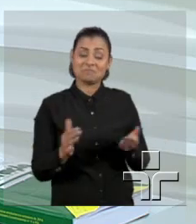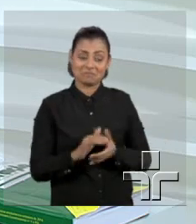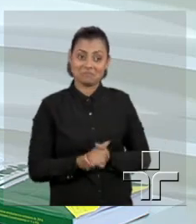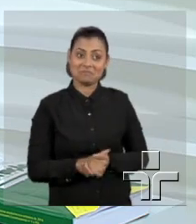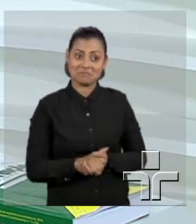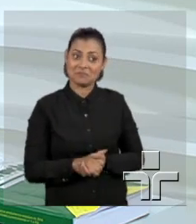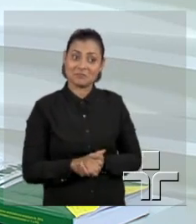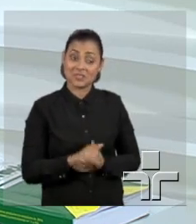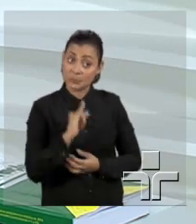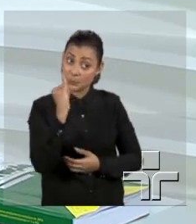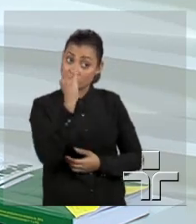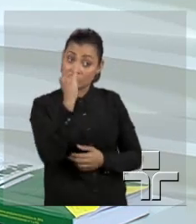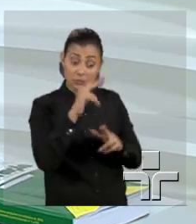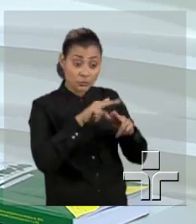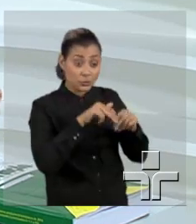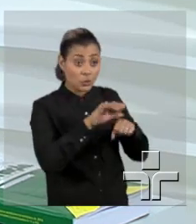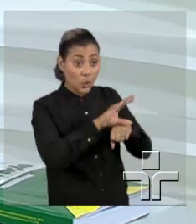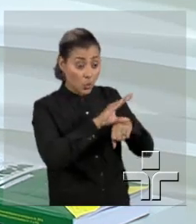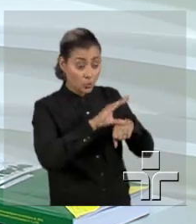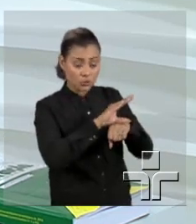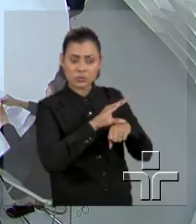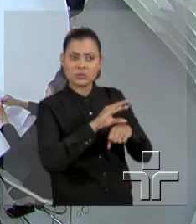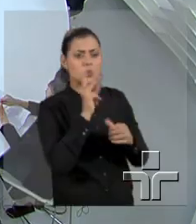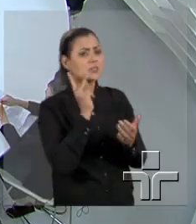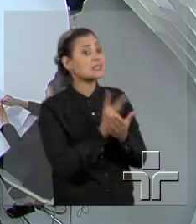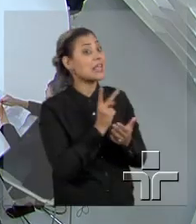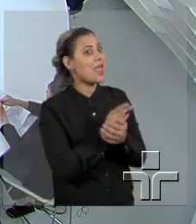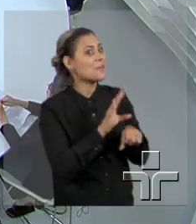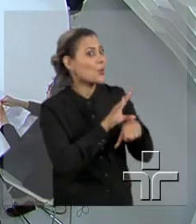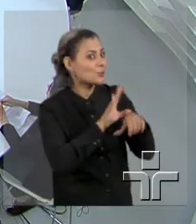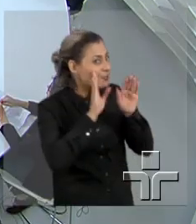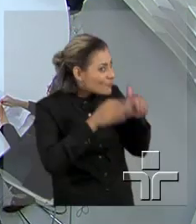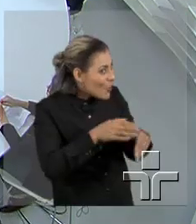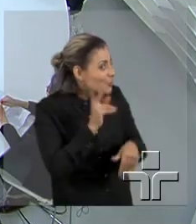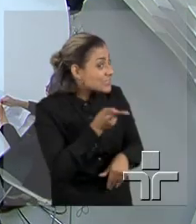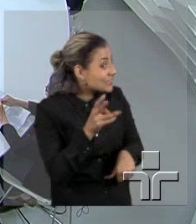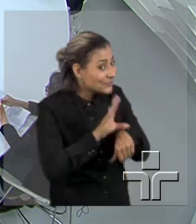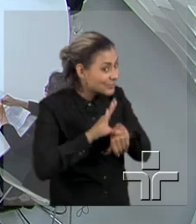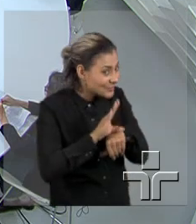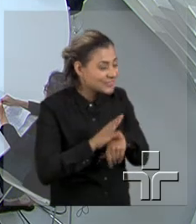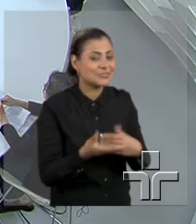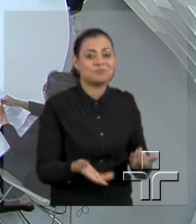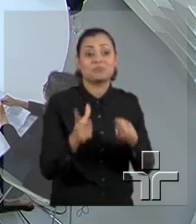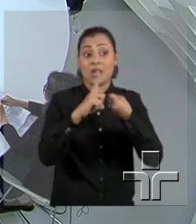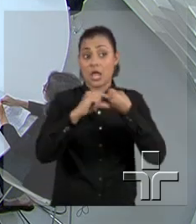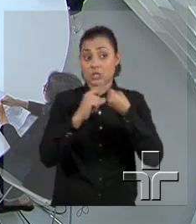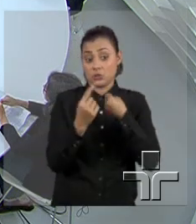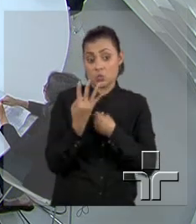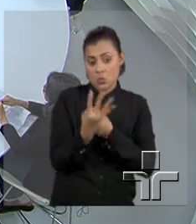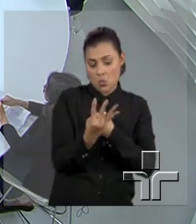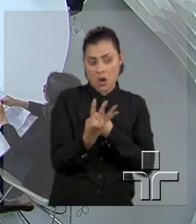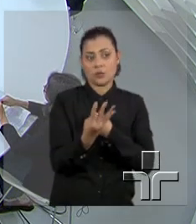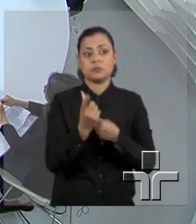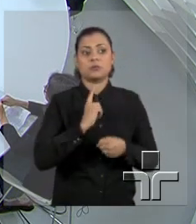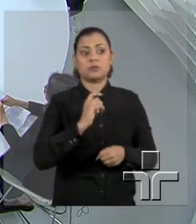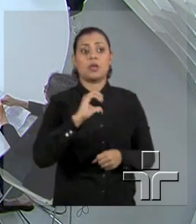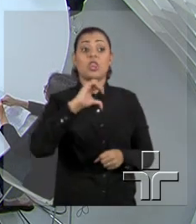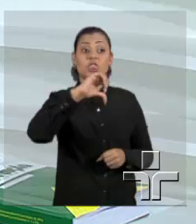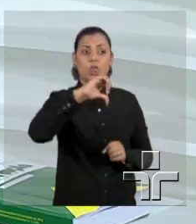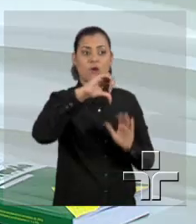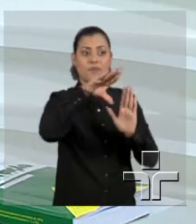Brasil. E aí a Constituição, olha, sempre a Constituição, viu, Lessa? Pelo seu artigo 4º, em 9